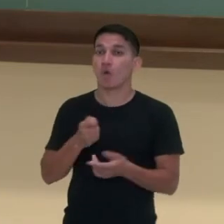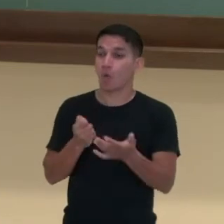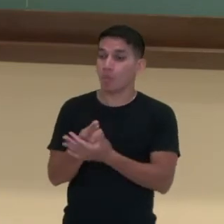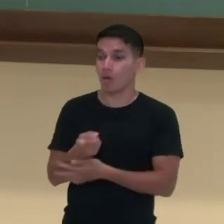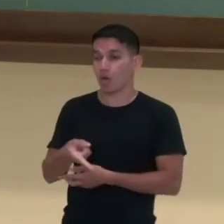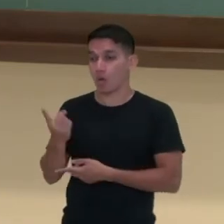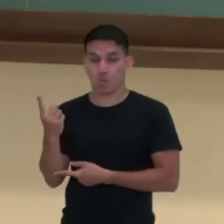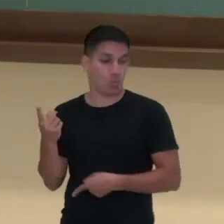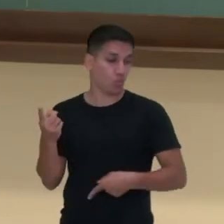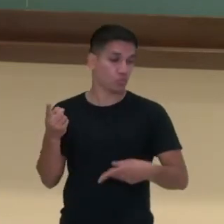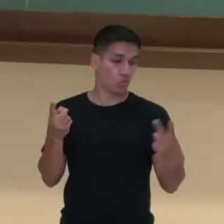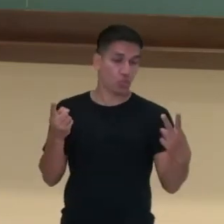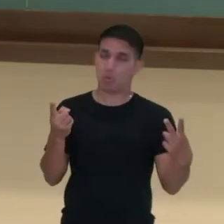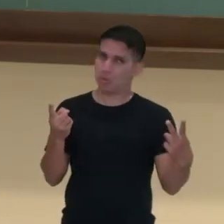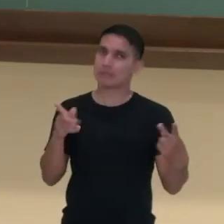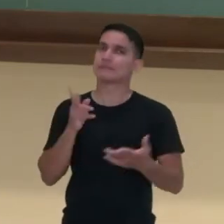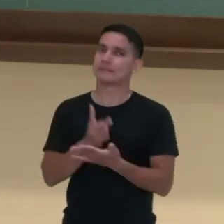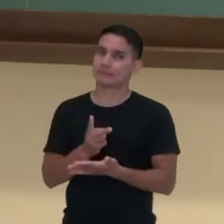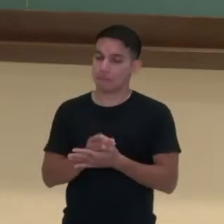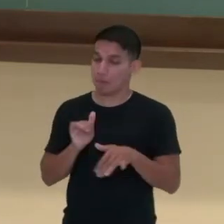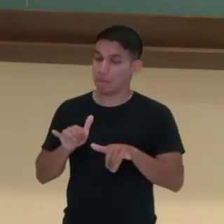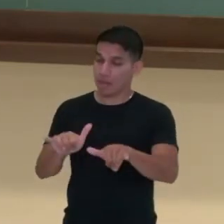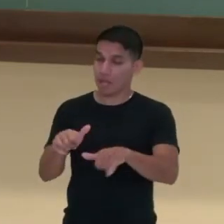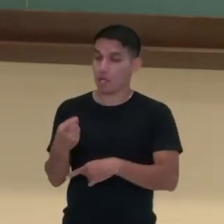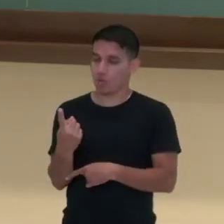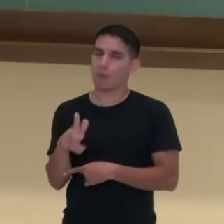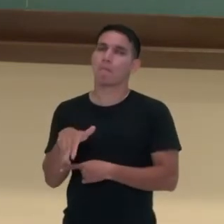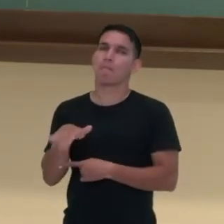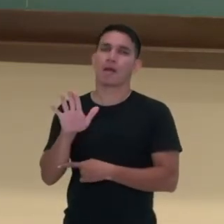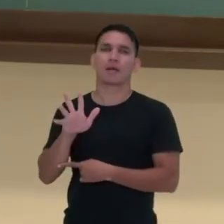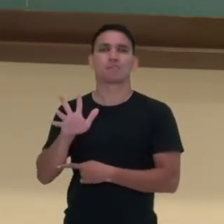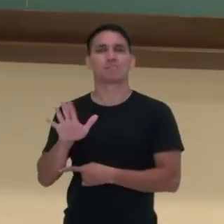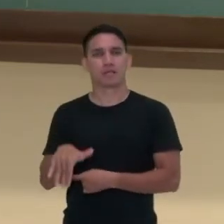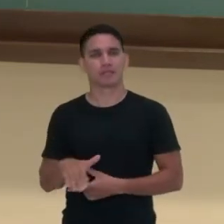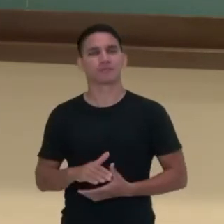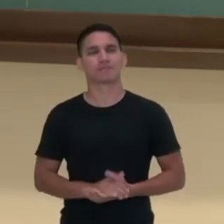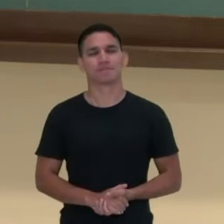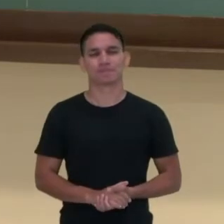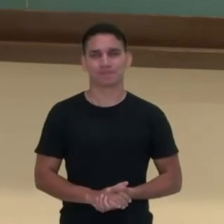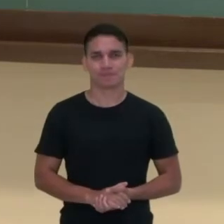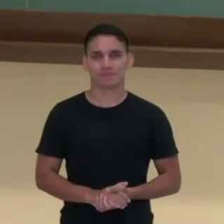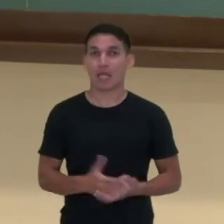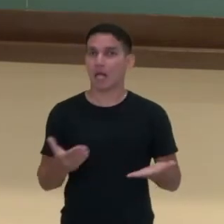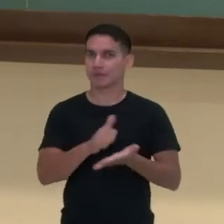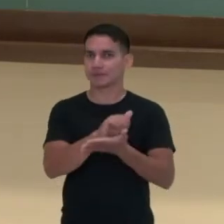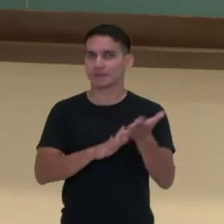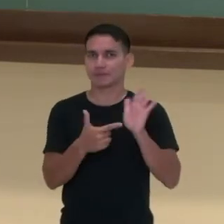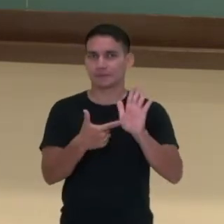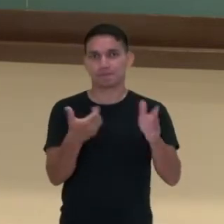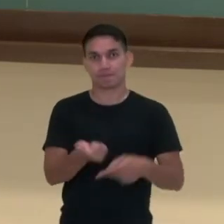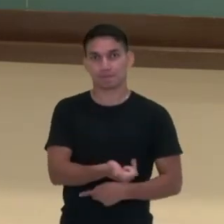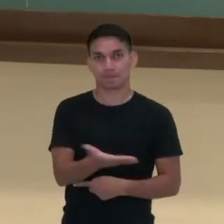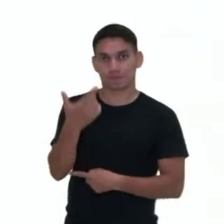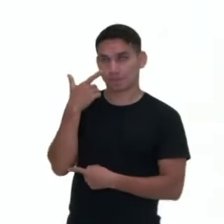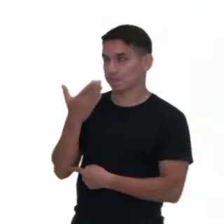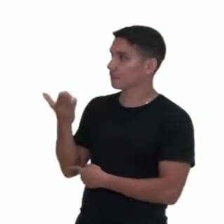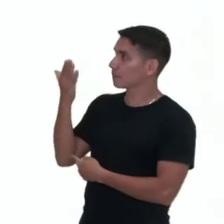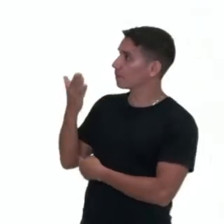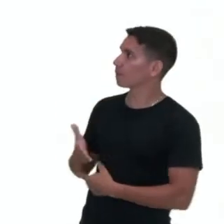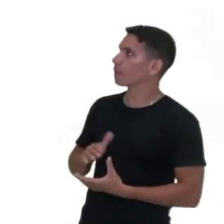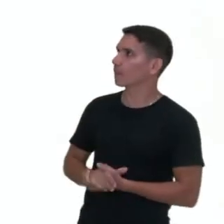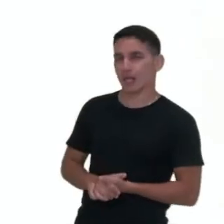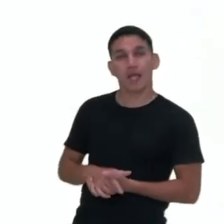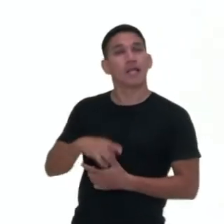pro abrigo 2, ele é sempre mais barato. Então, é ali que eu devo fazer minhas compras. Um exercício, pessoal. Então, vamos lá.